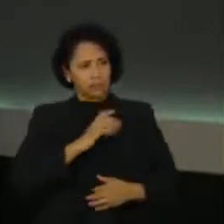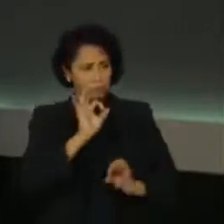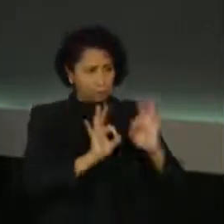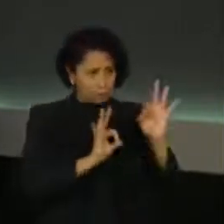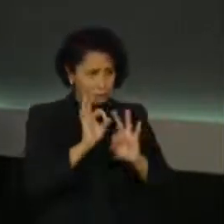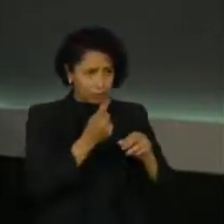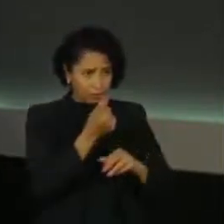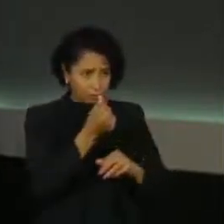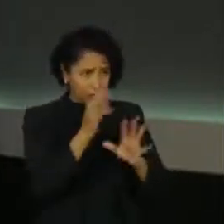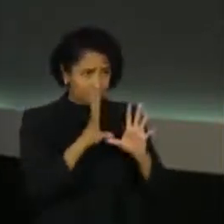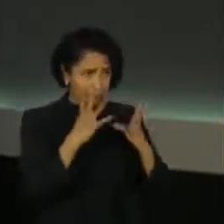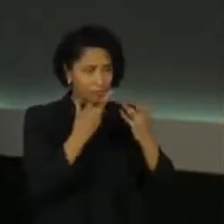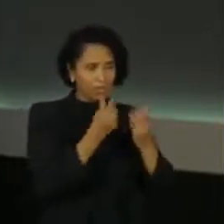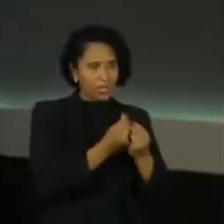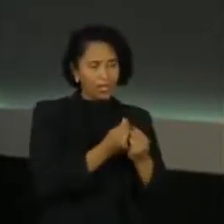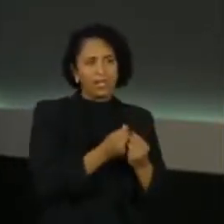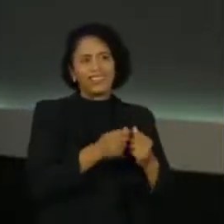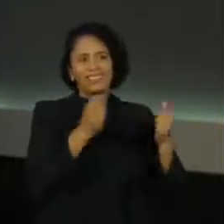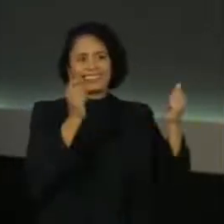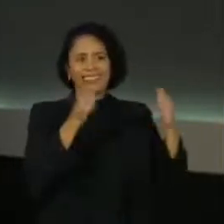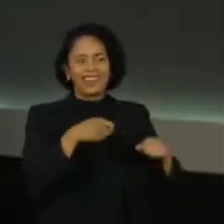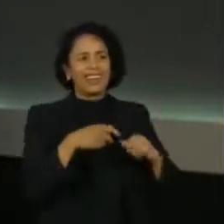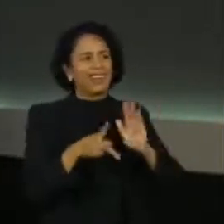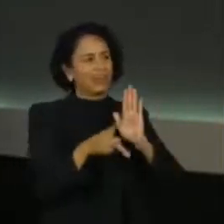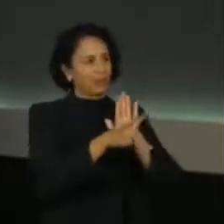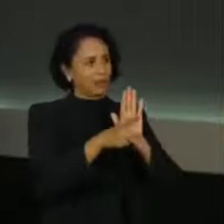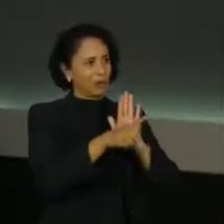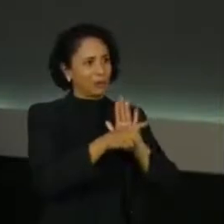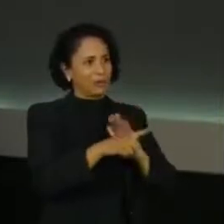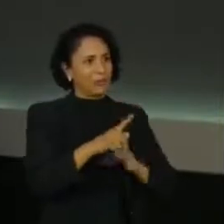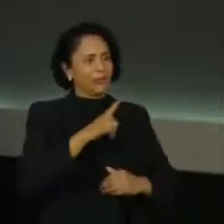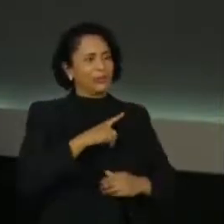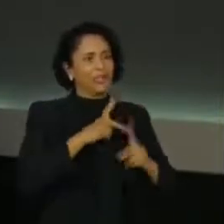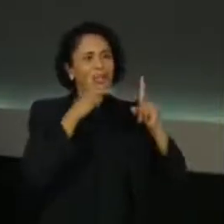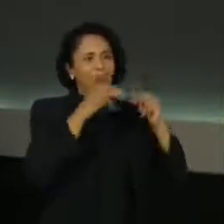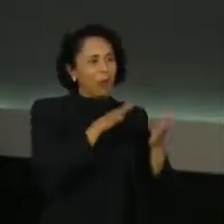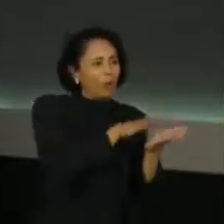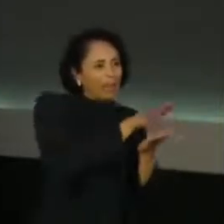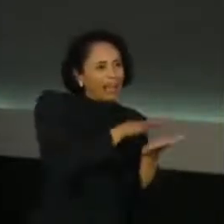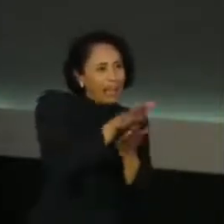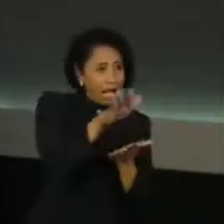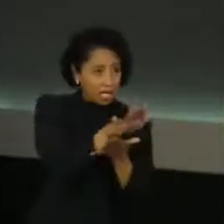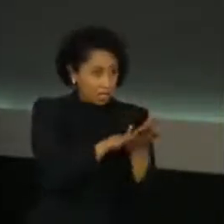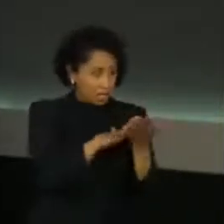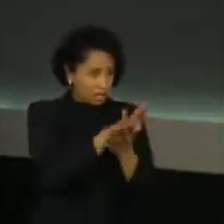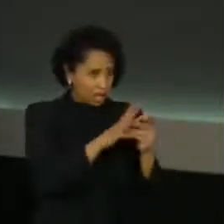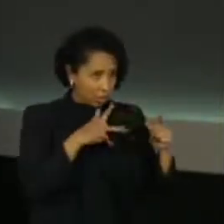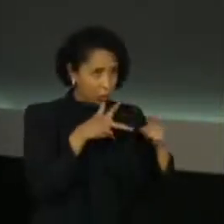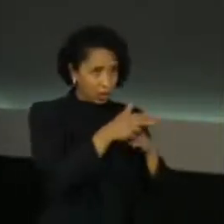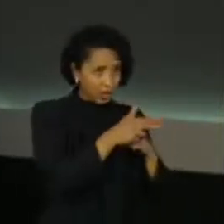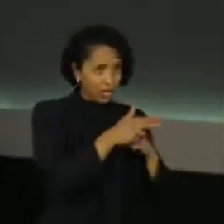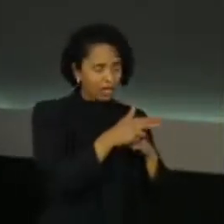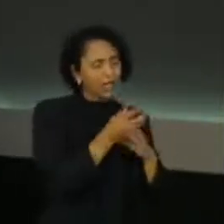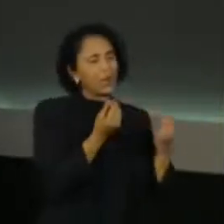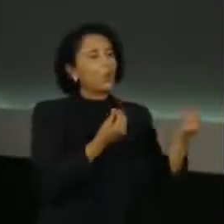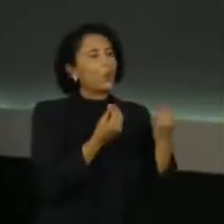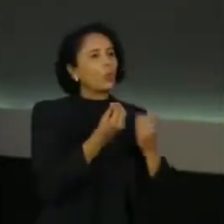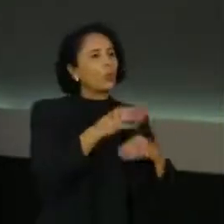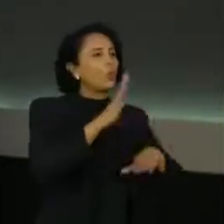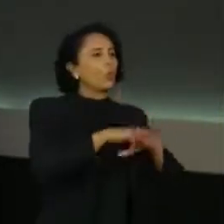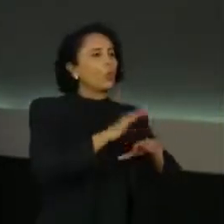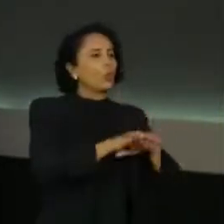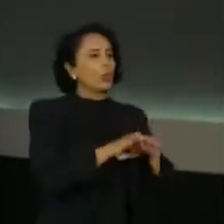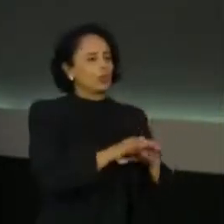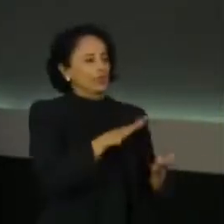financeiro familiar, ele passa necessariamente, então, pelo corte de gastos. E onde cortar, já que